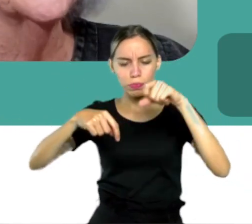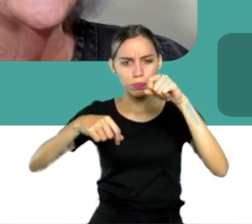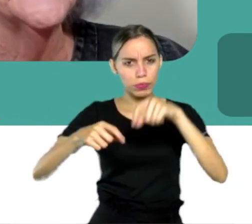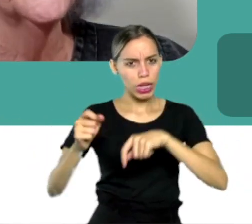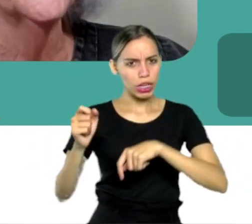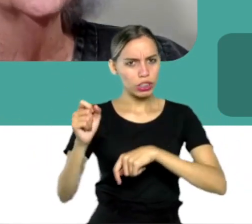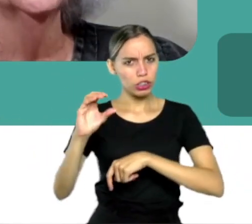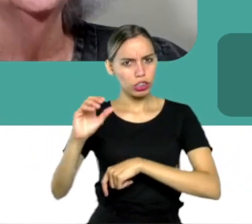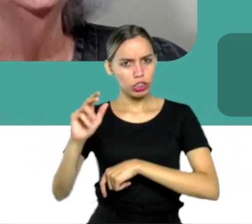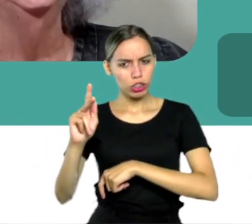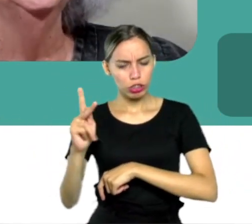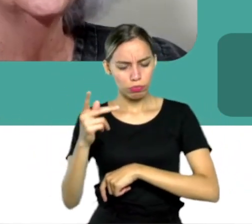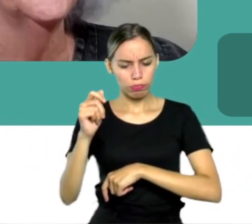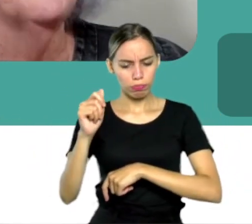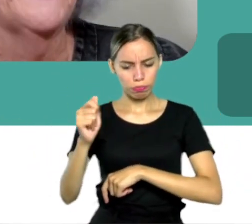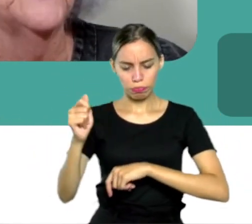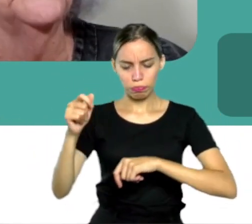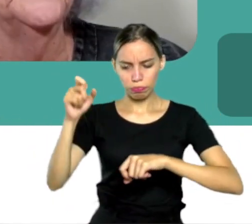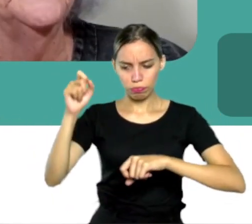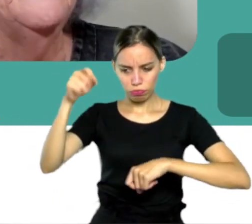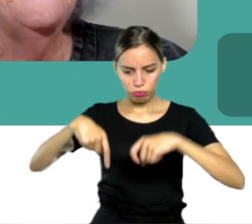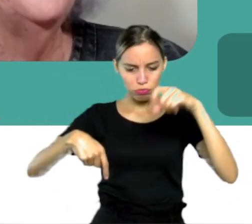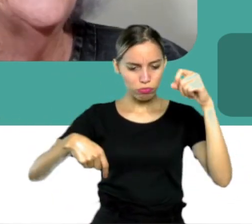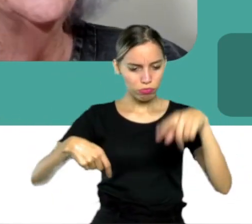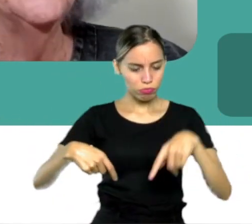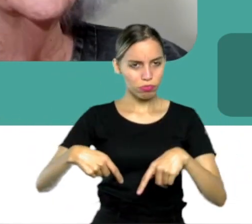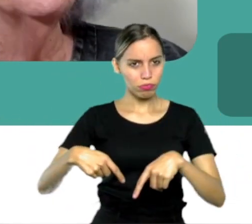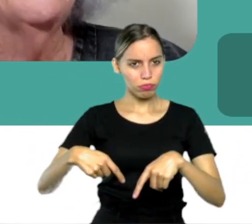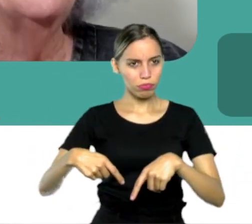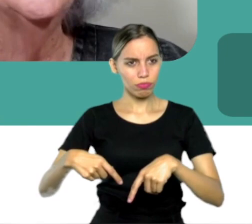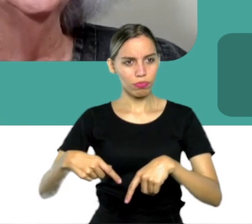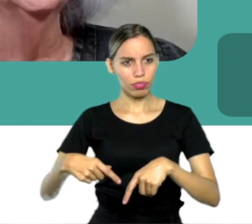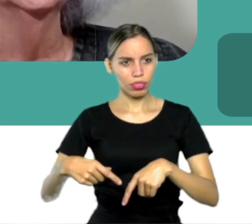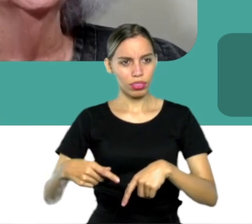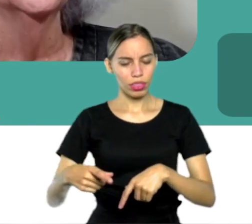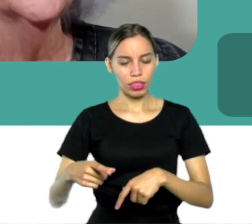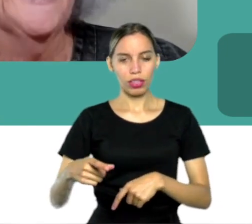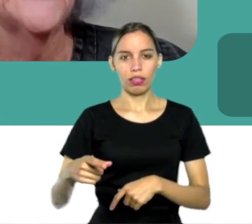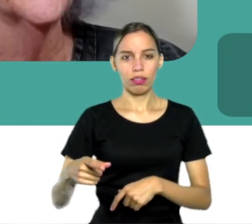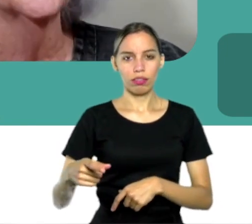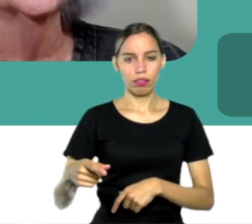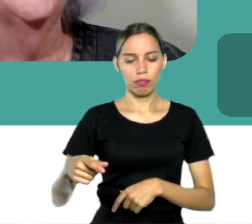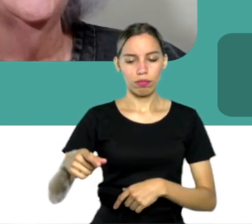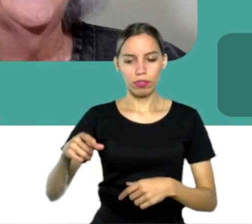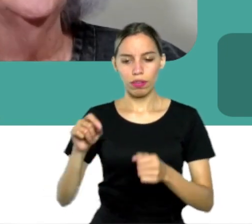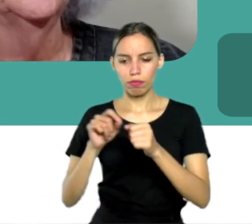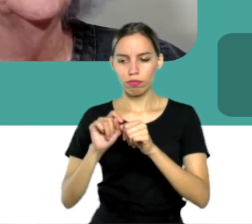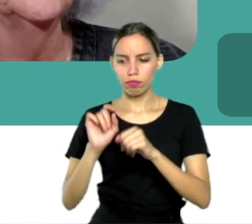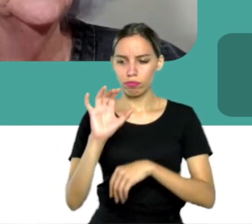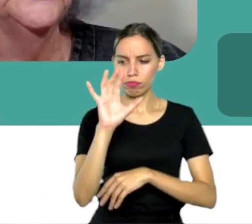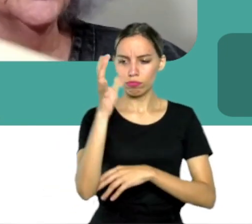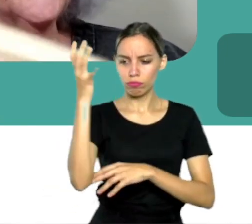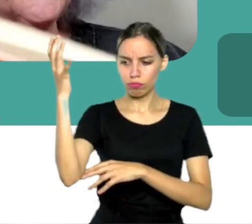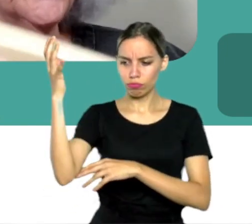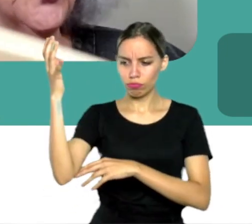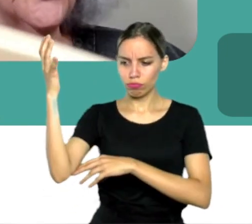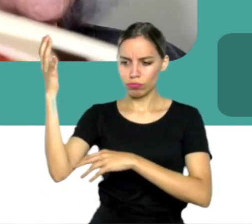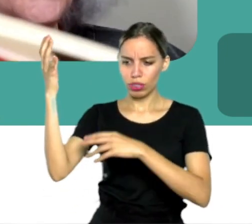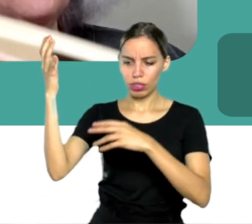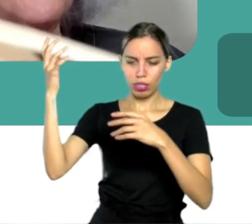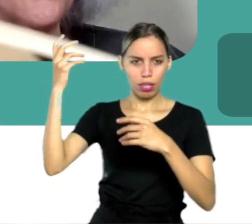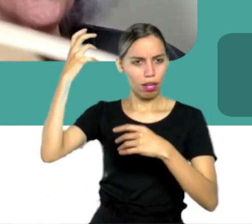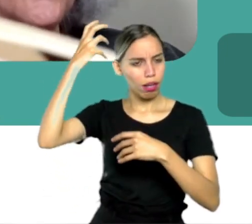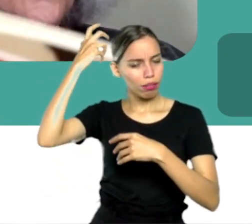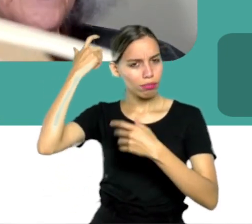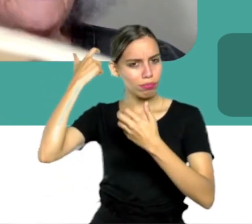os feixes um nicho de mágoa, prendeu as madeixas, os cachos da lágrima. Chorou só